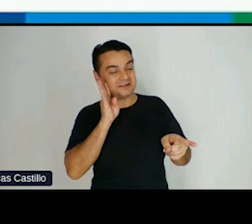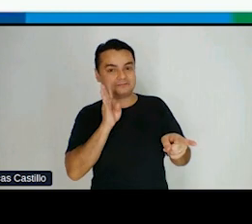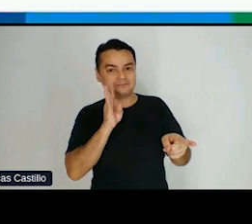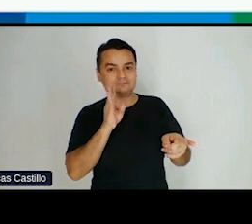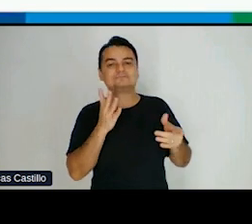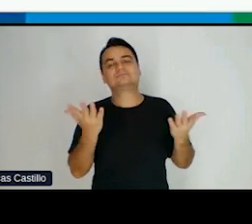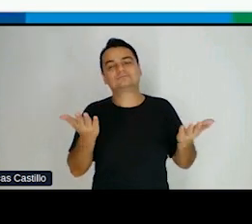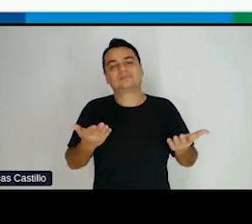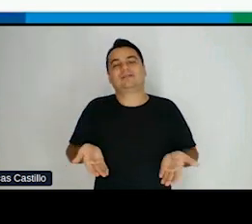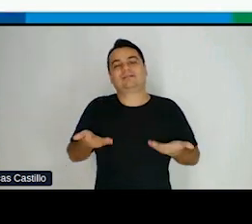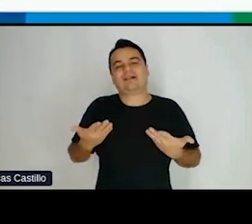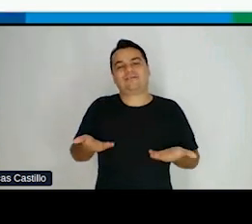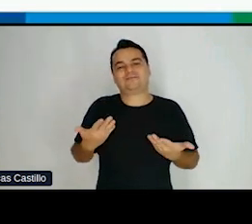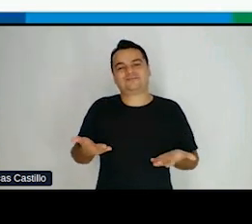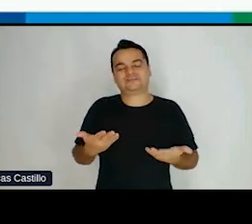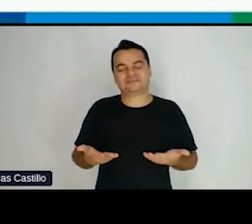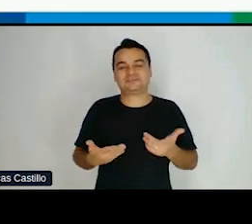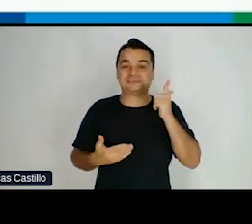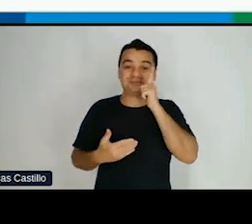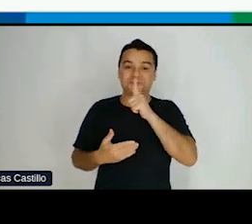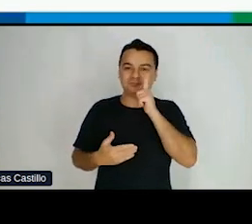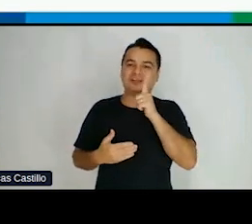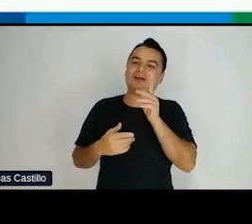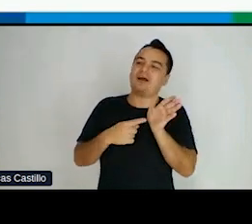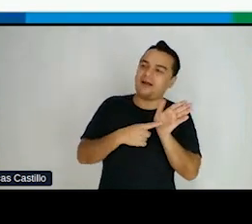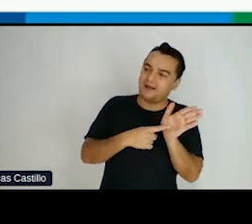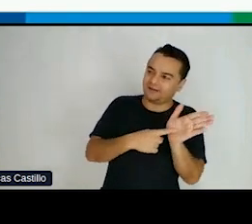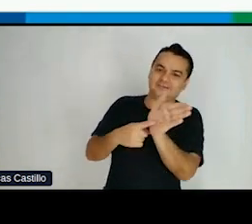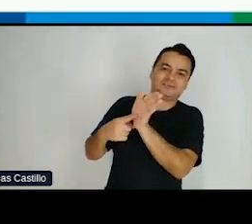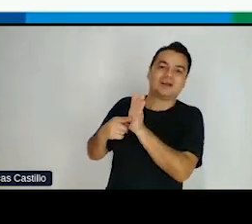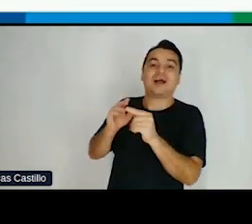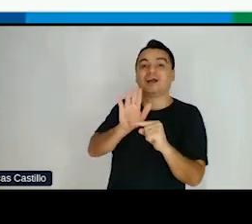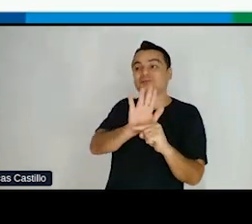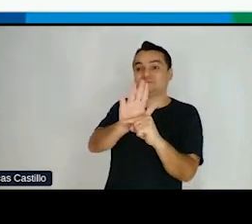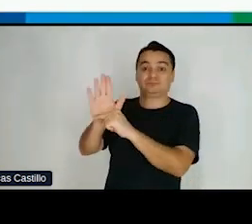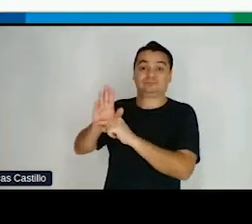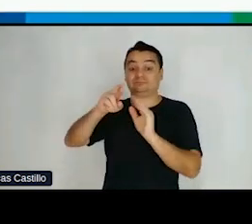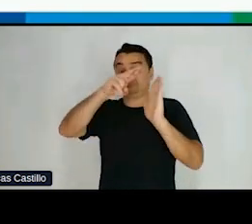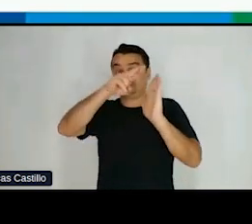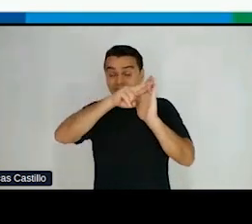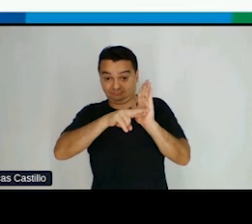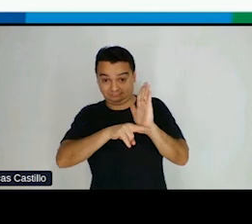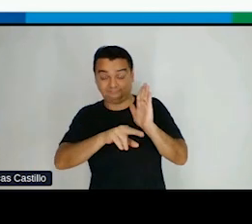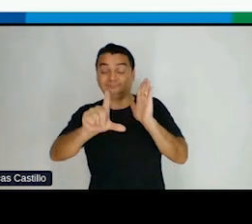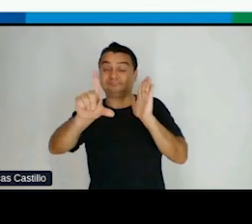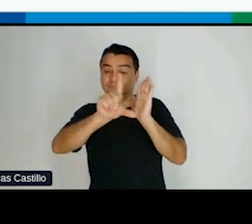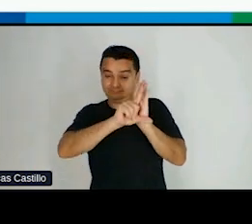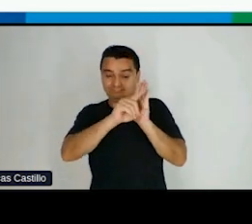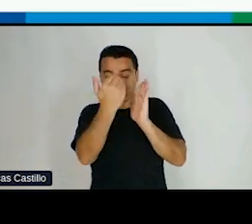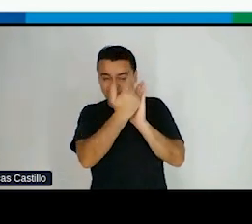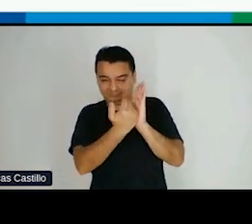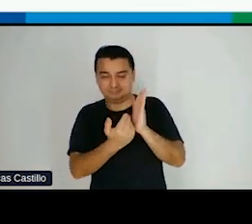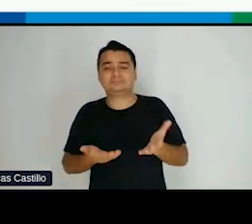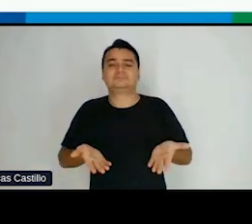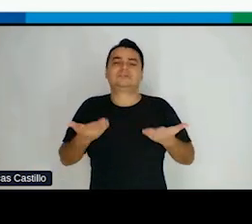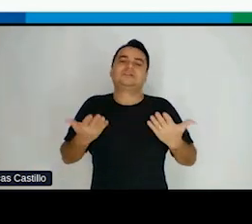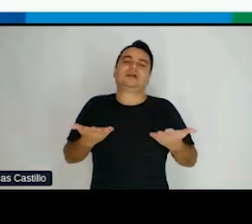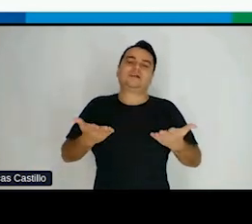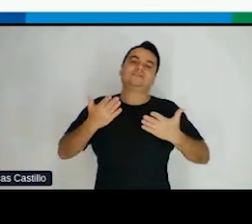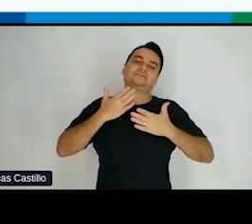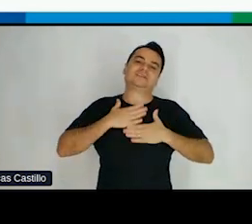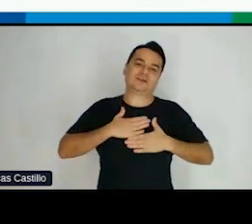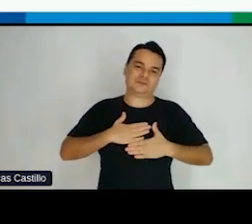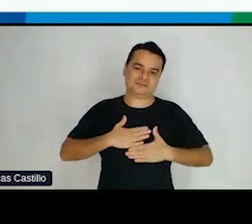ficam mais leves e a gente consegue atender tantas normas, tantas leis, de uma forma leve e